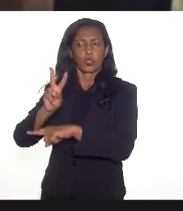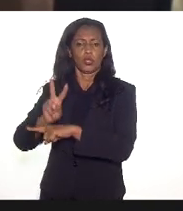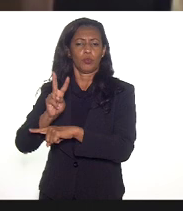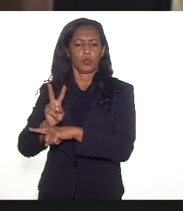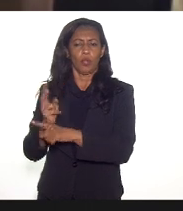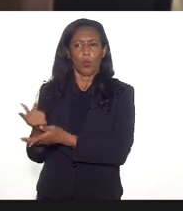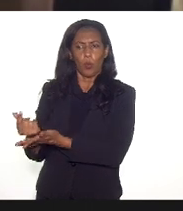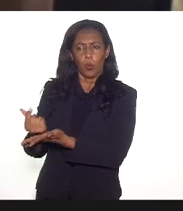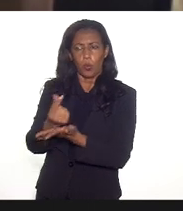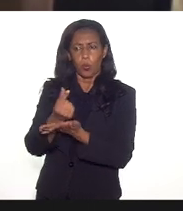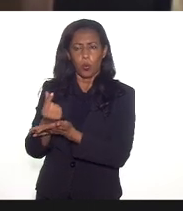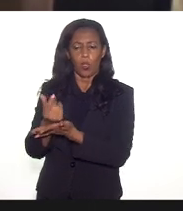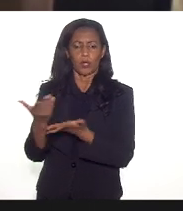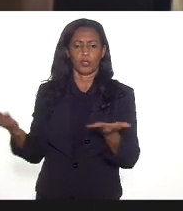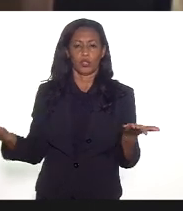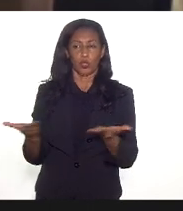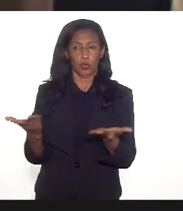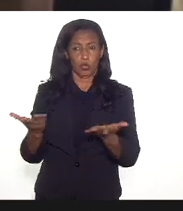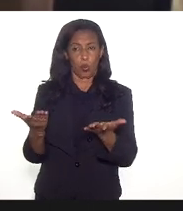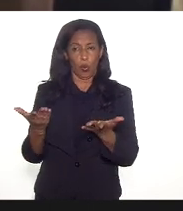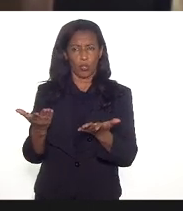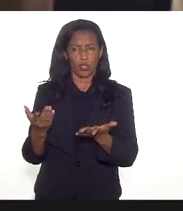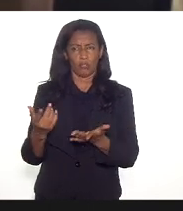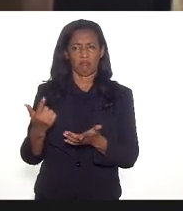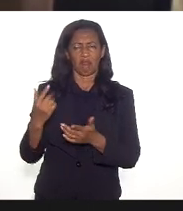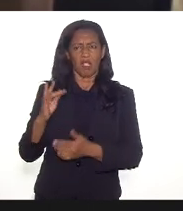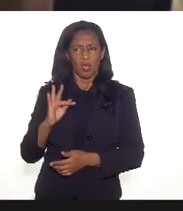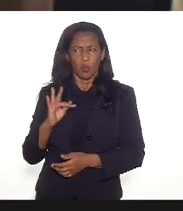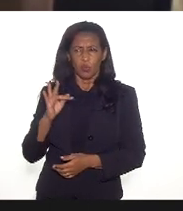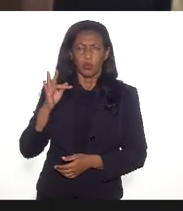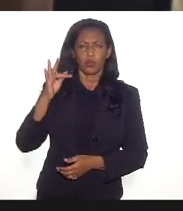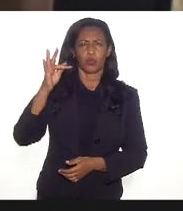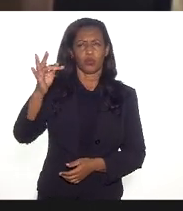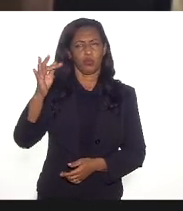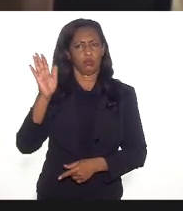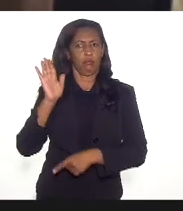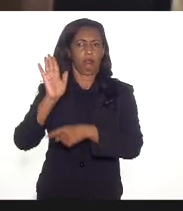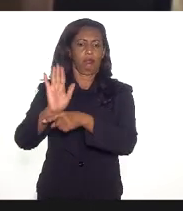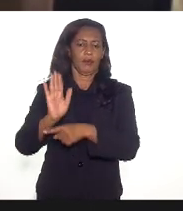de hoje pode garantir longevidade para as contas públicas no futuro.